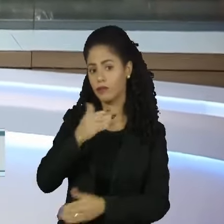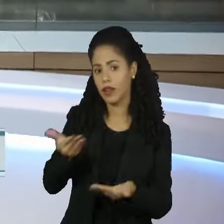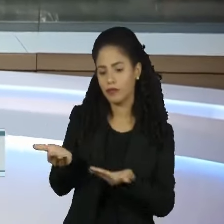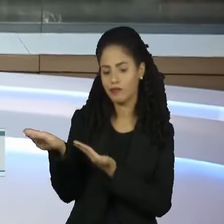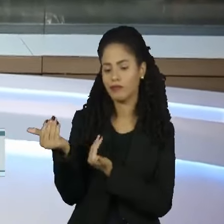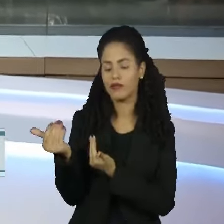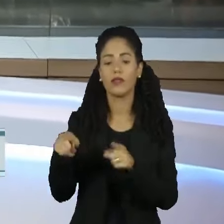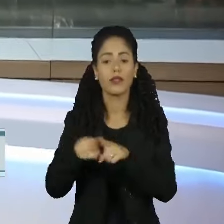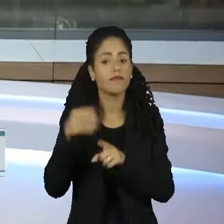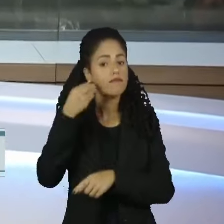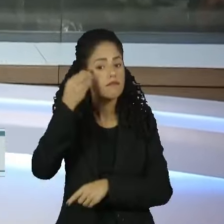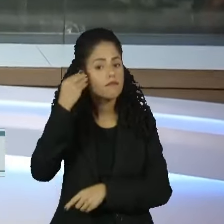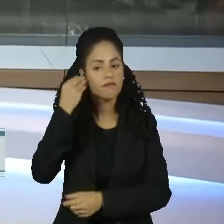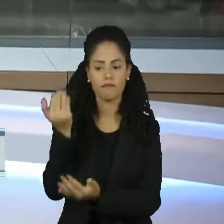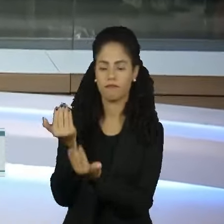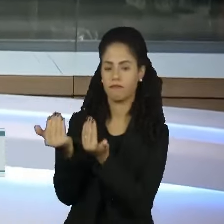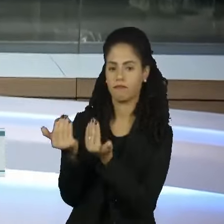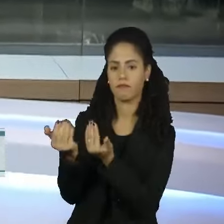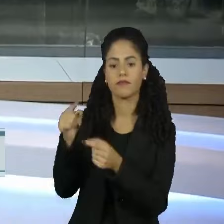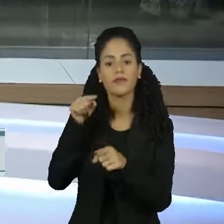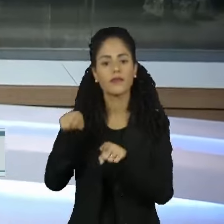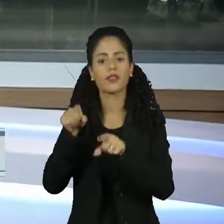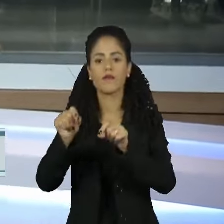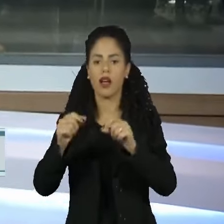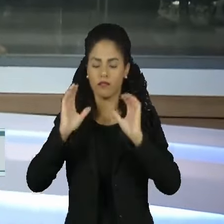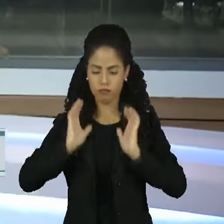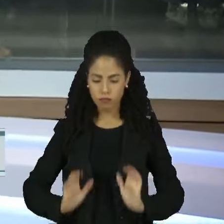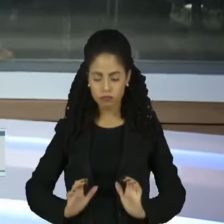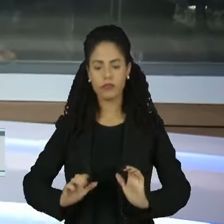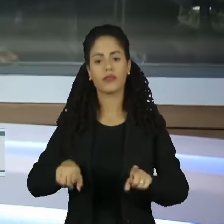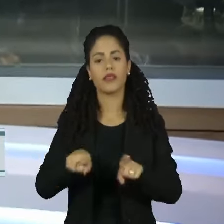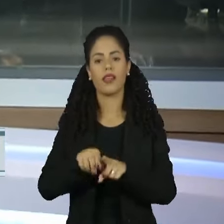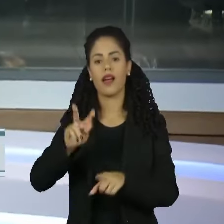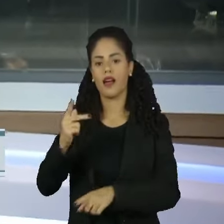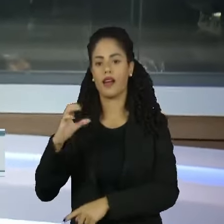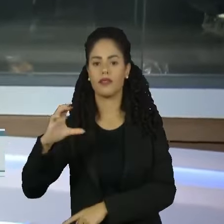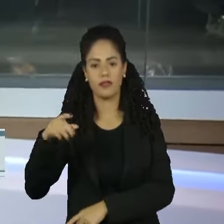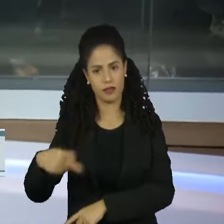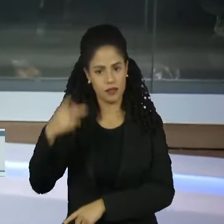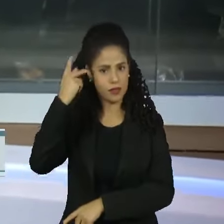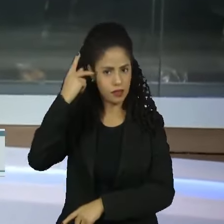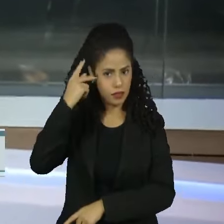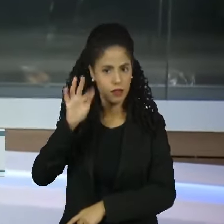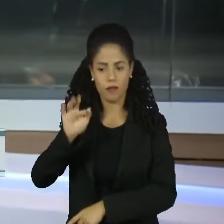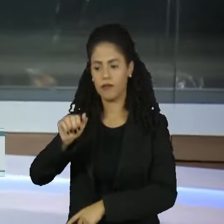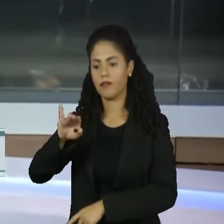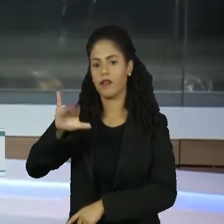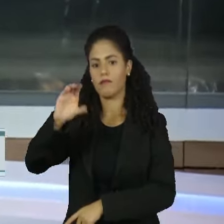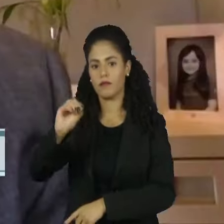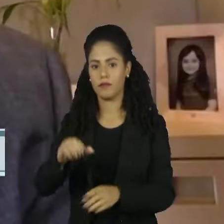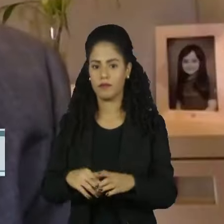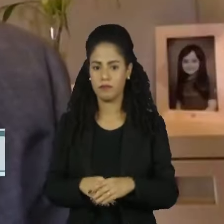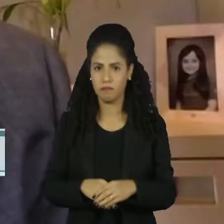com o neurologista cognitivo e do comportamento do Hospital das Clínicas de São Paulo, Fábio Porto.